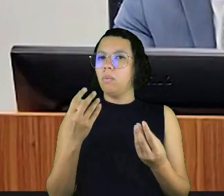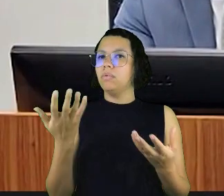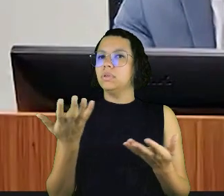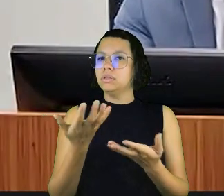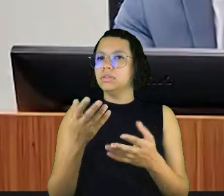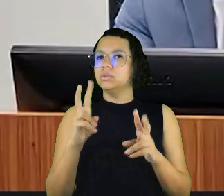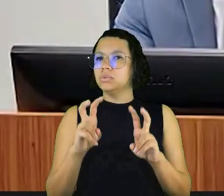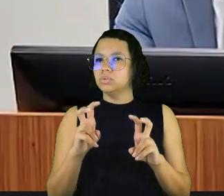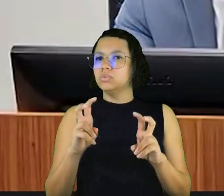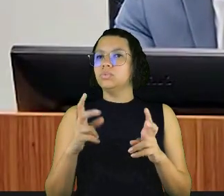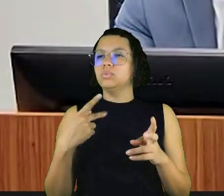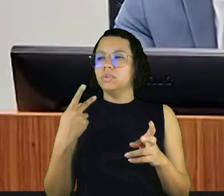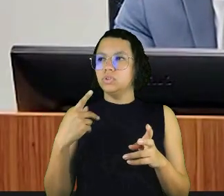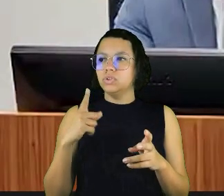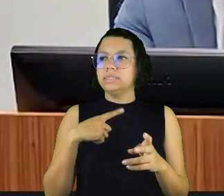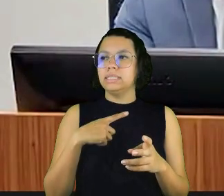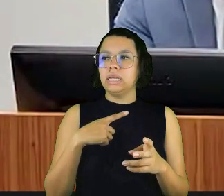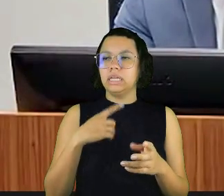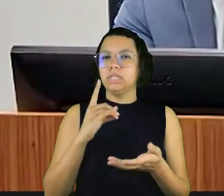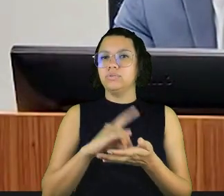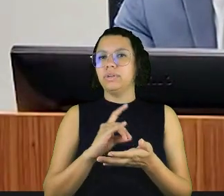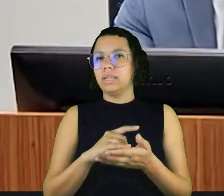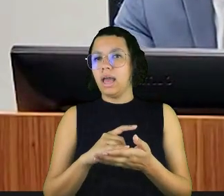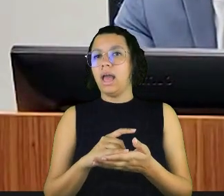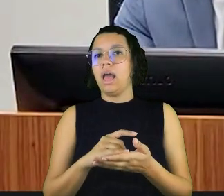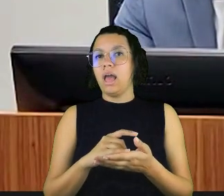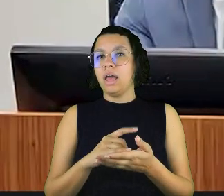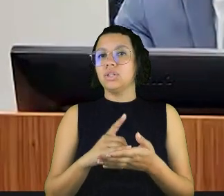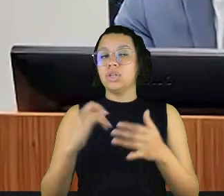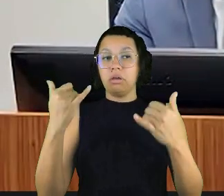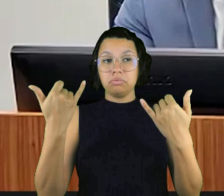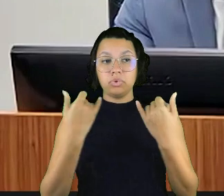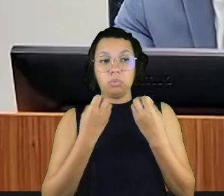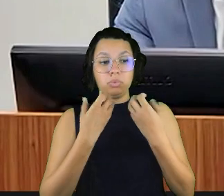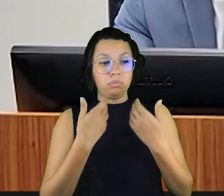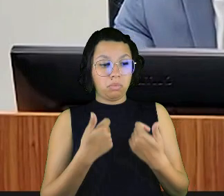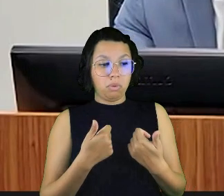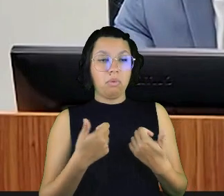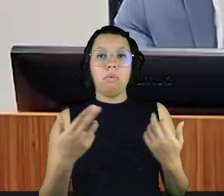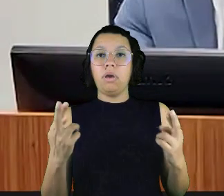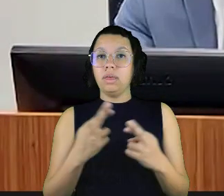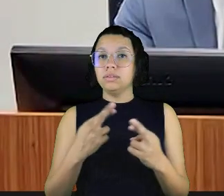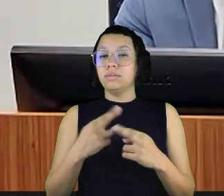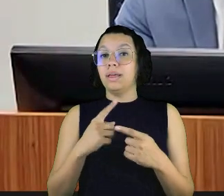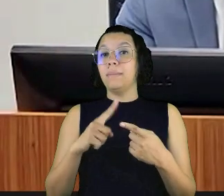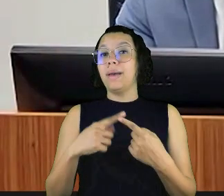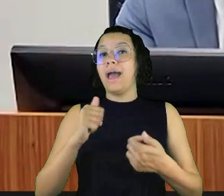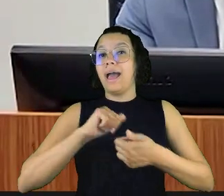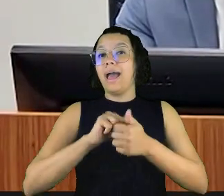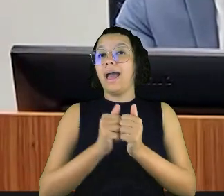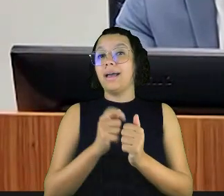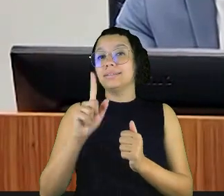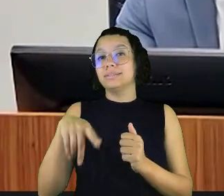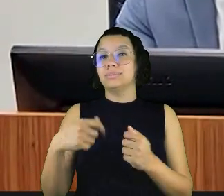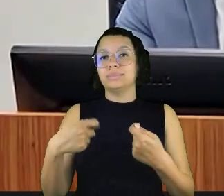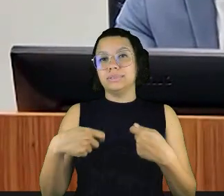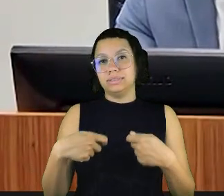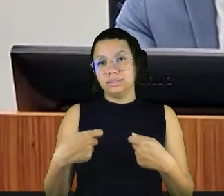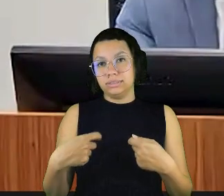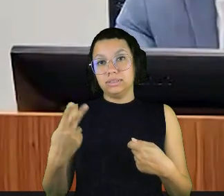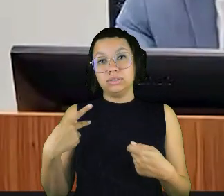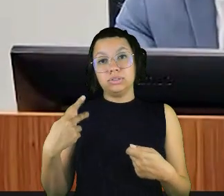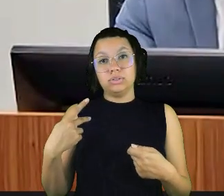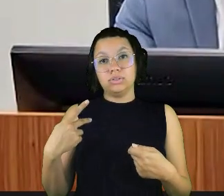notícias muito positivas nesse aspecto, mas as adaptações são necessárias. Nós estamos num sistema de